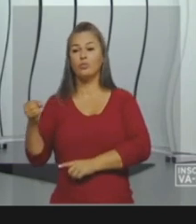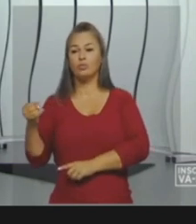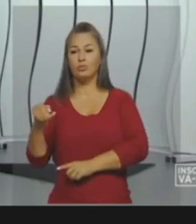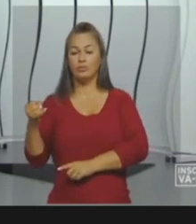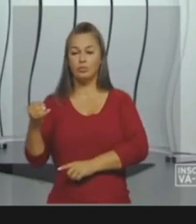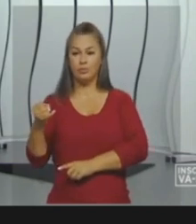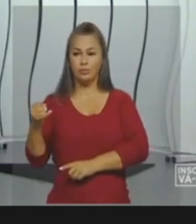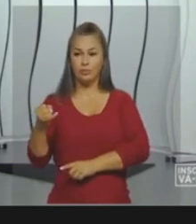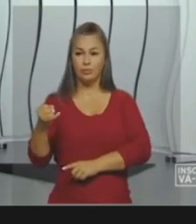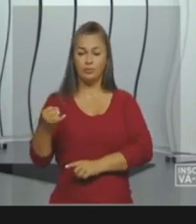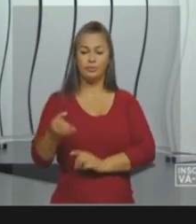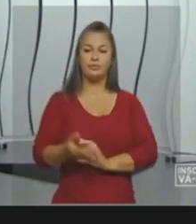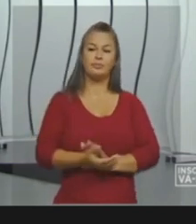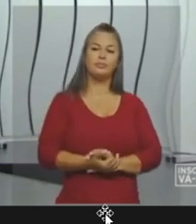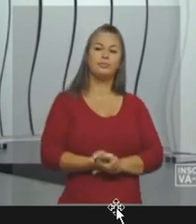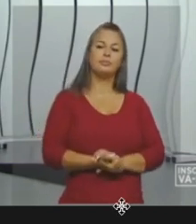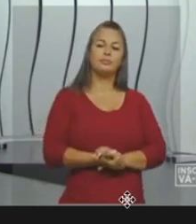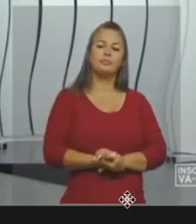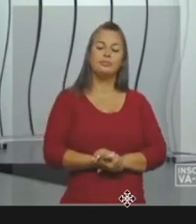Bom.